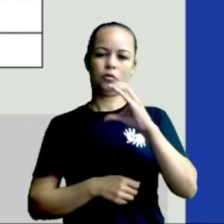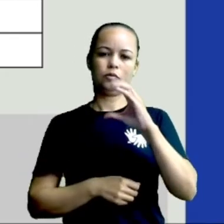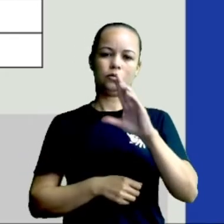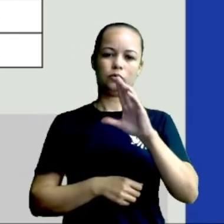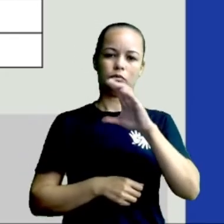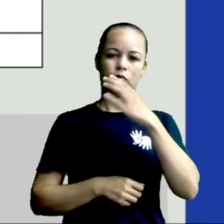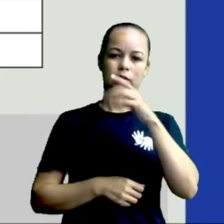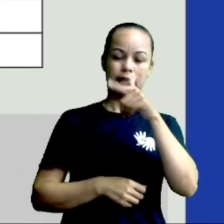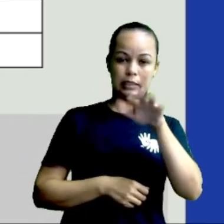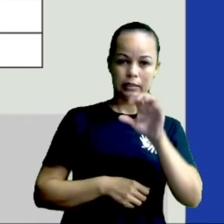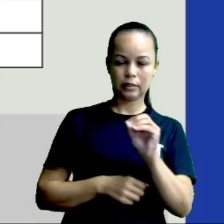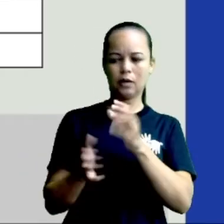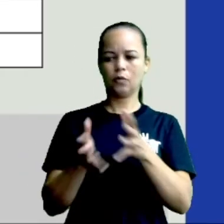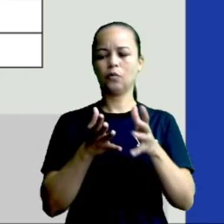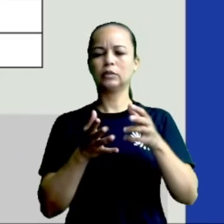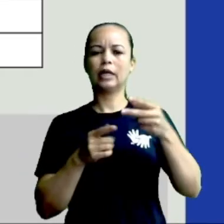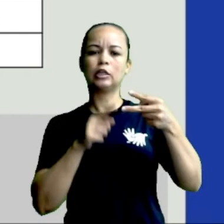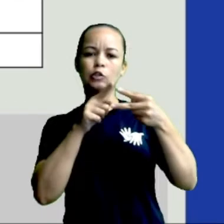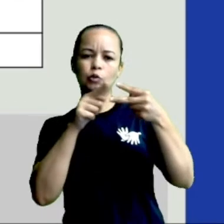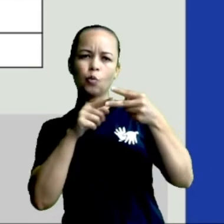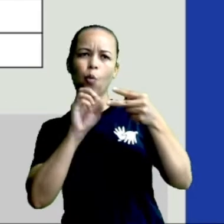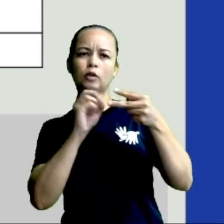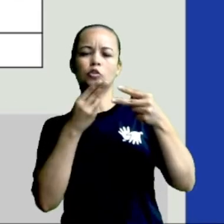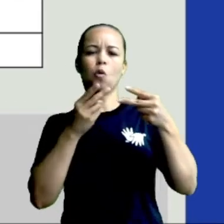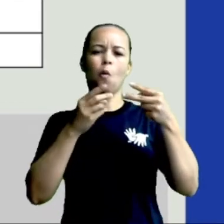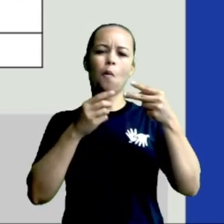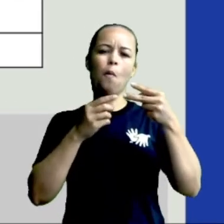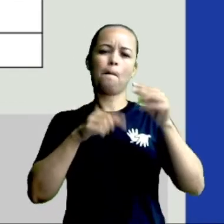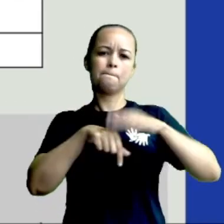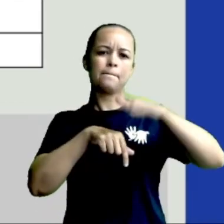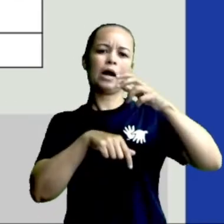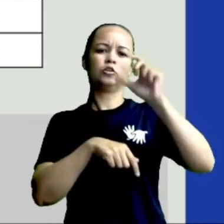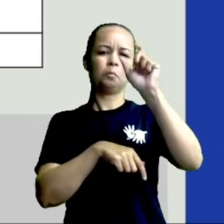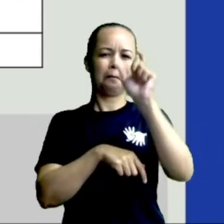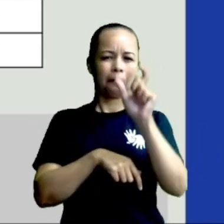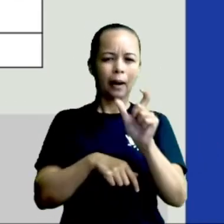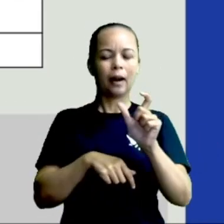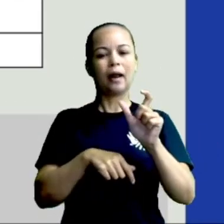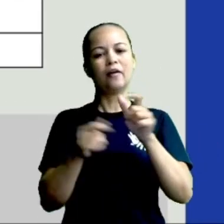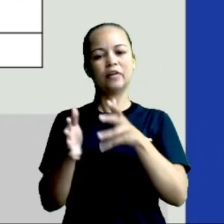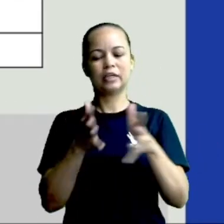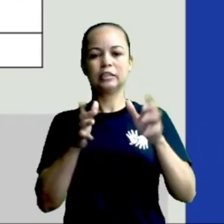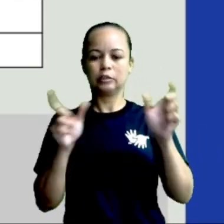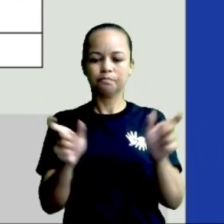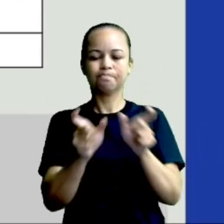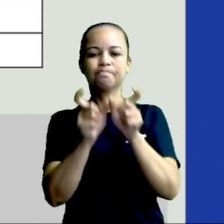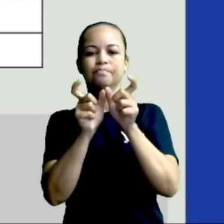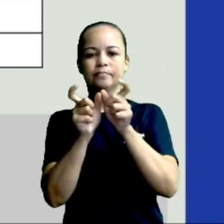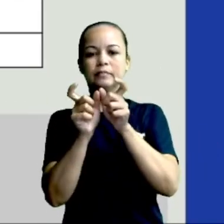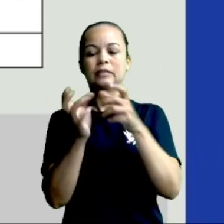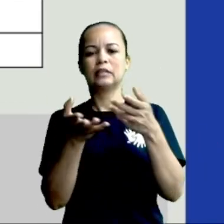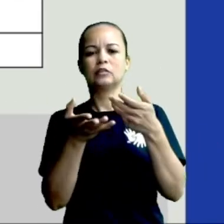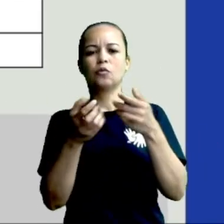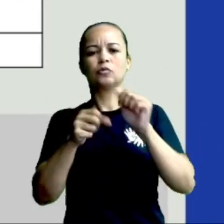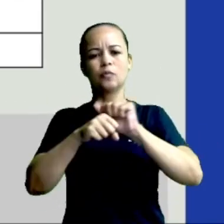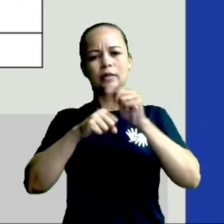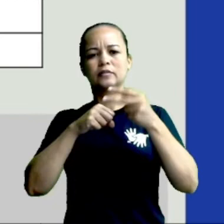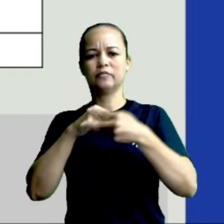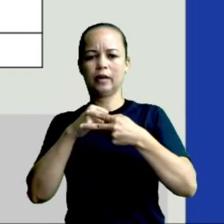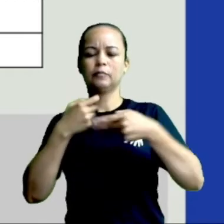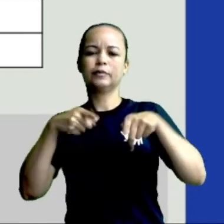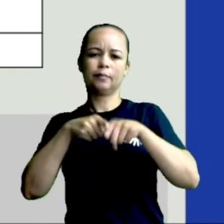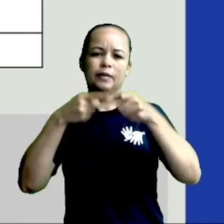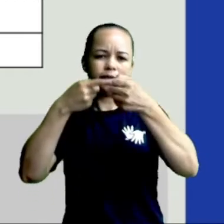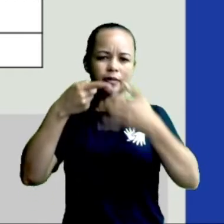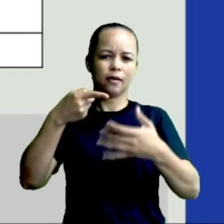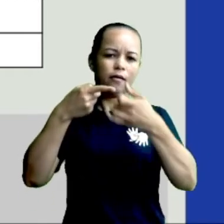gente, duas ou mais palavras têm valor de advérbio. Então, as locuções classificam-se como os advérbios também.